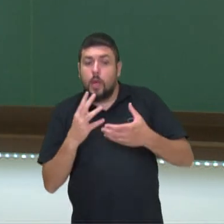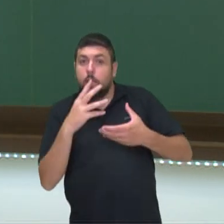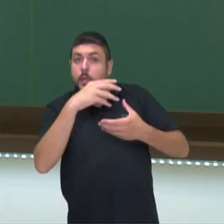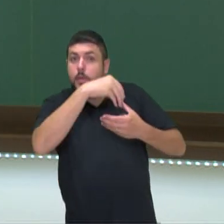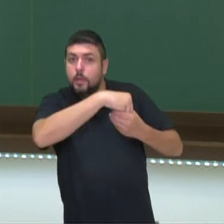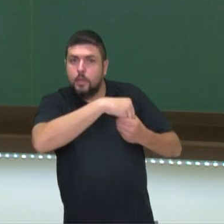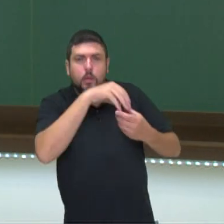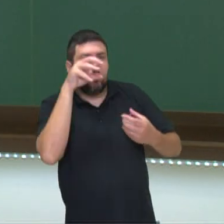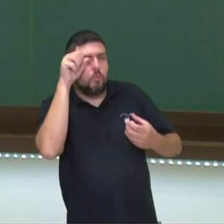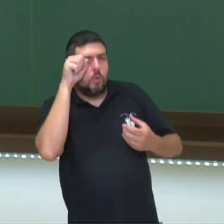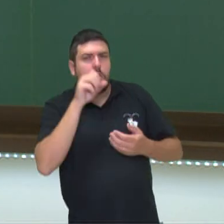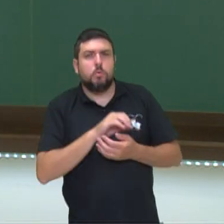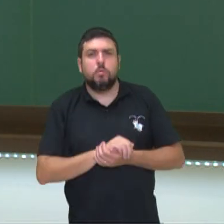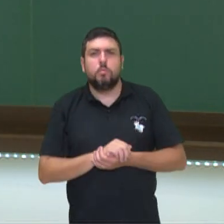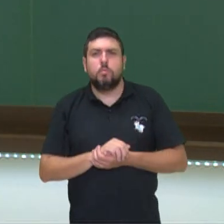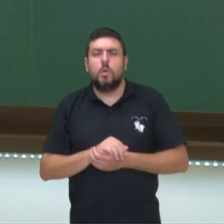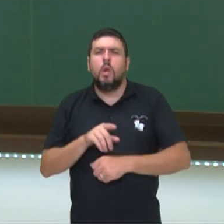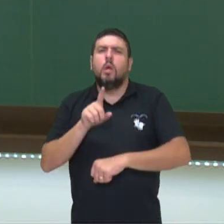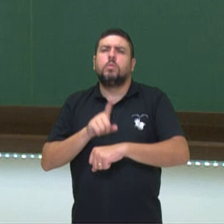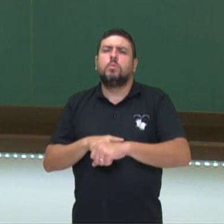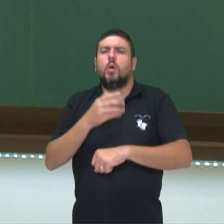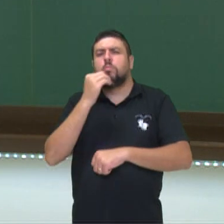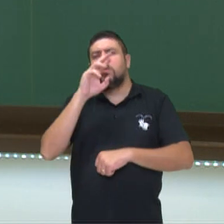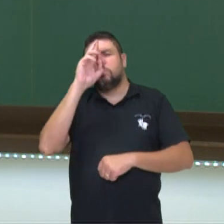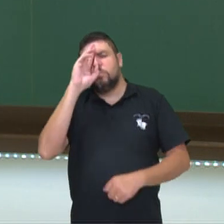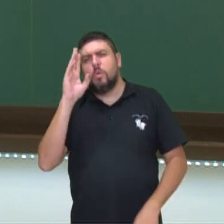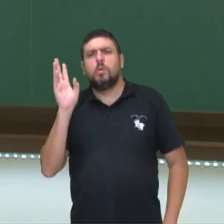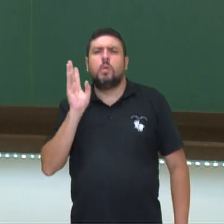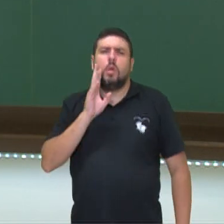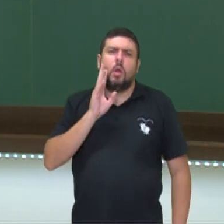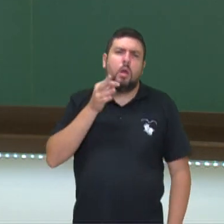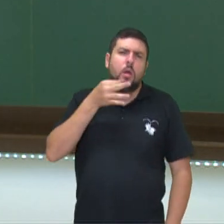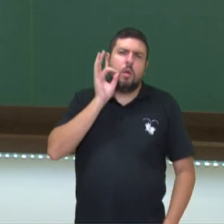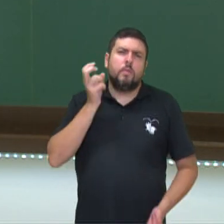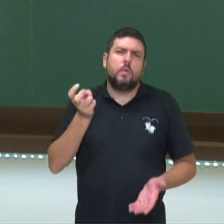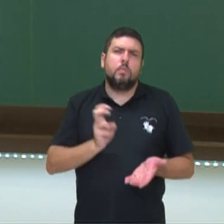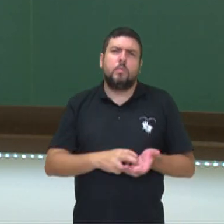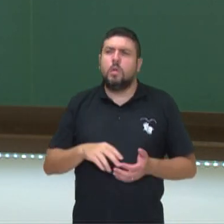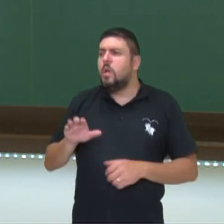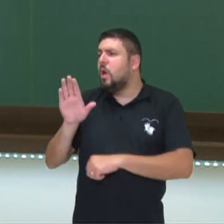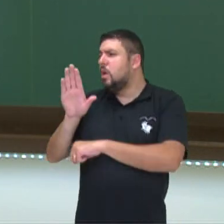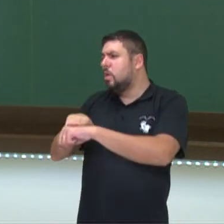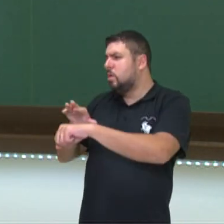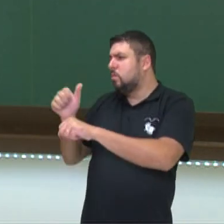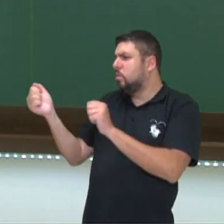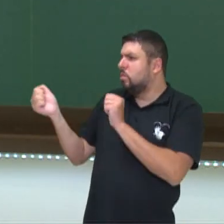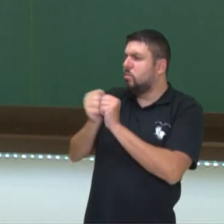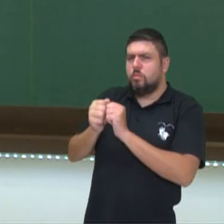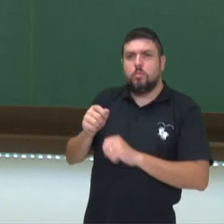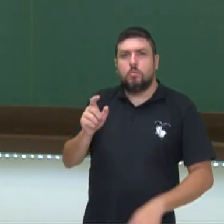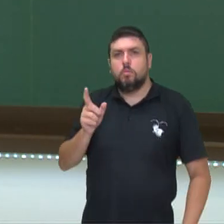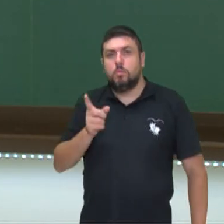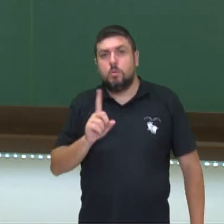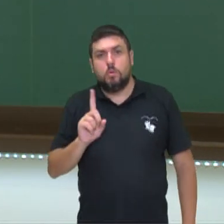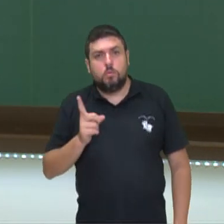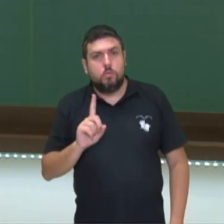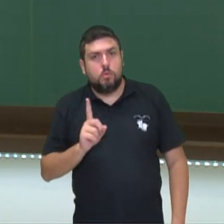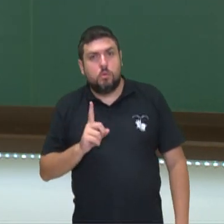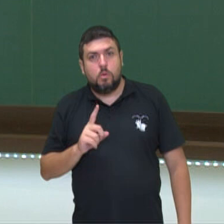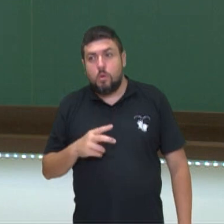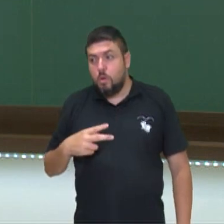quarto. Na hora do almoço e do jantar e do café da manhã a gente vai fazer junto a refeição? Não. A pessoa vai fazer a